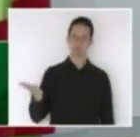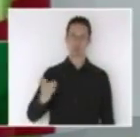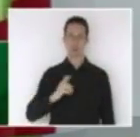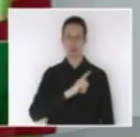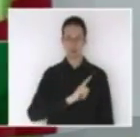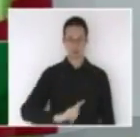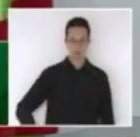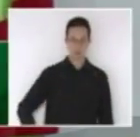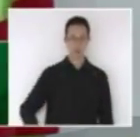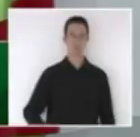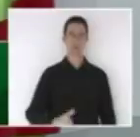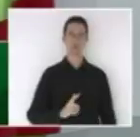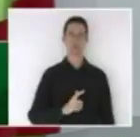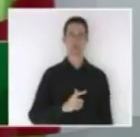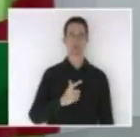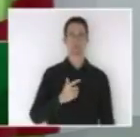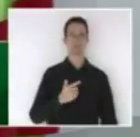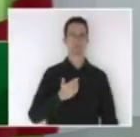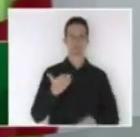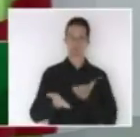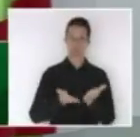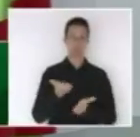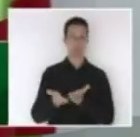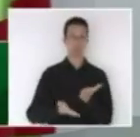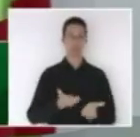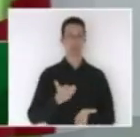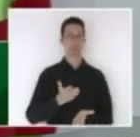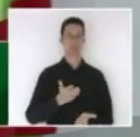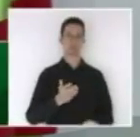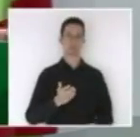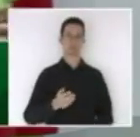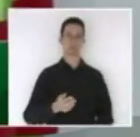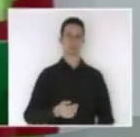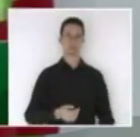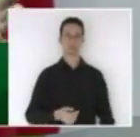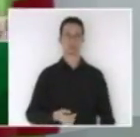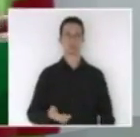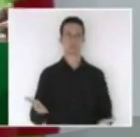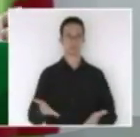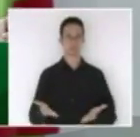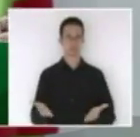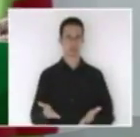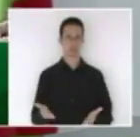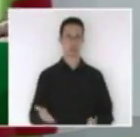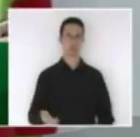não esteja atendendo a demanda. Agora que deu esses